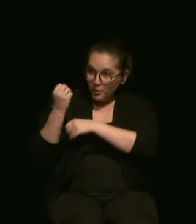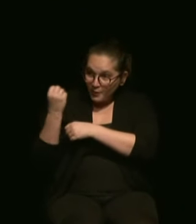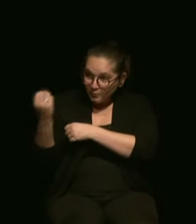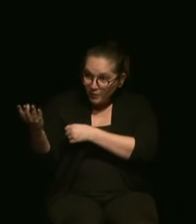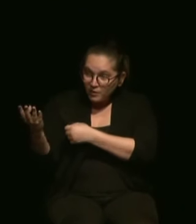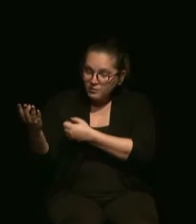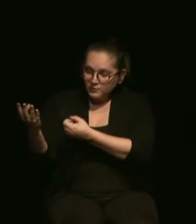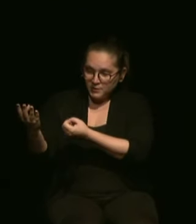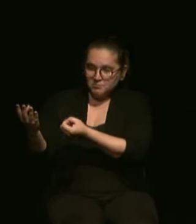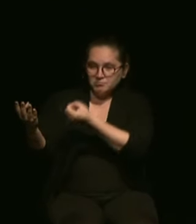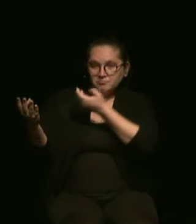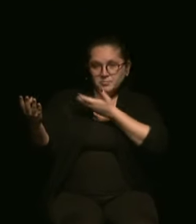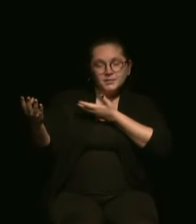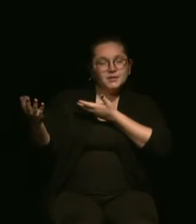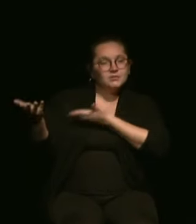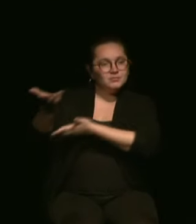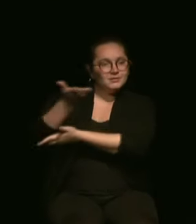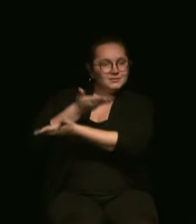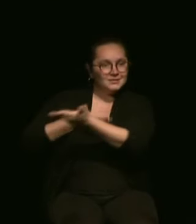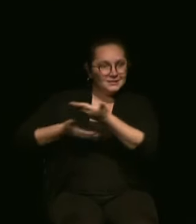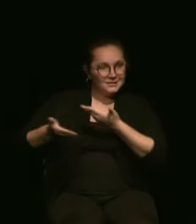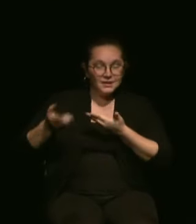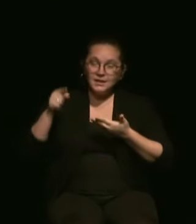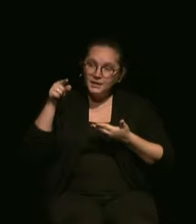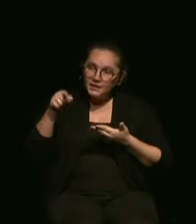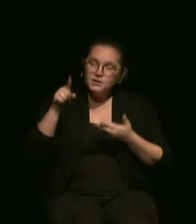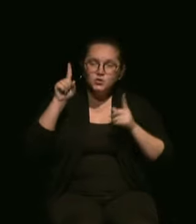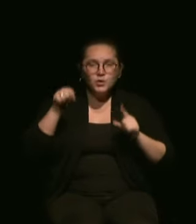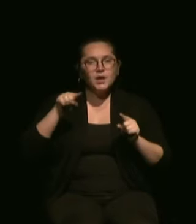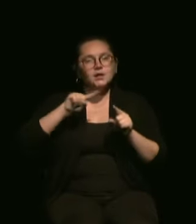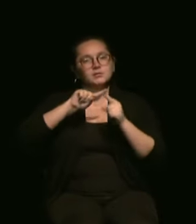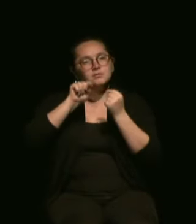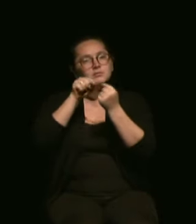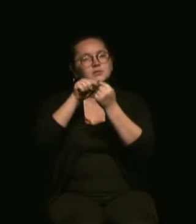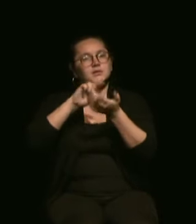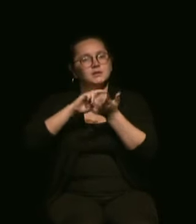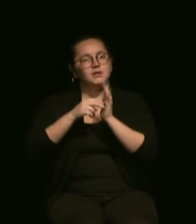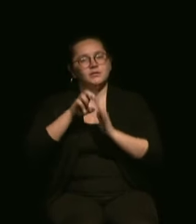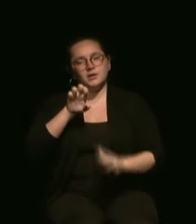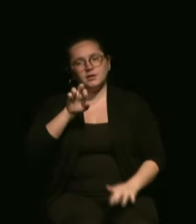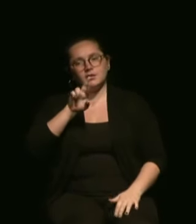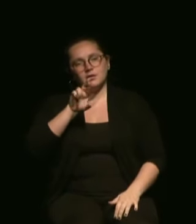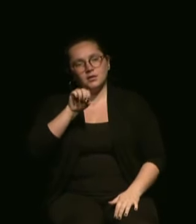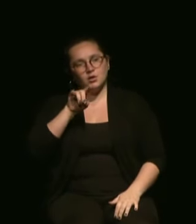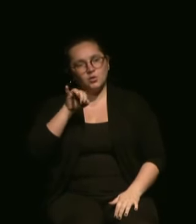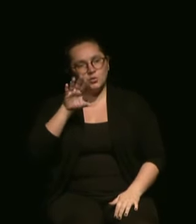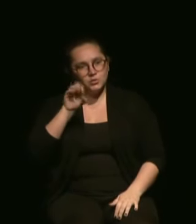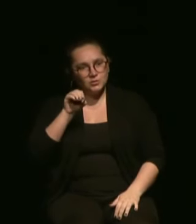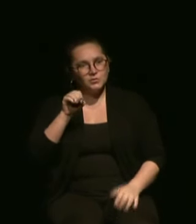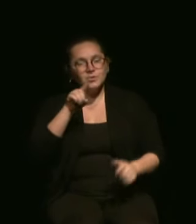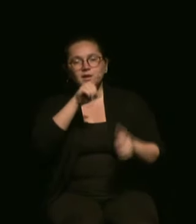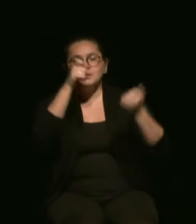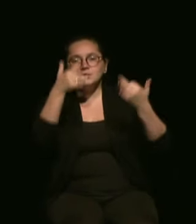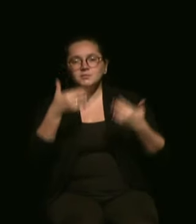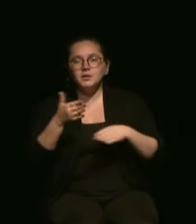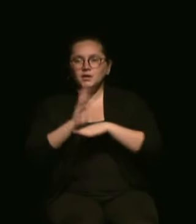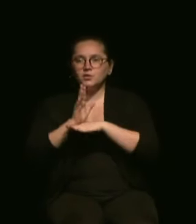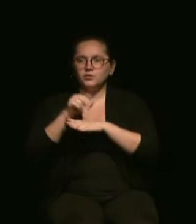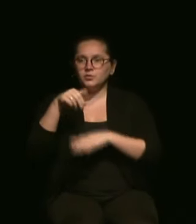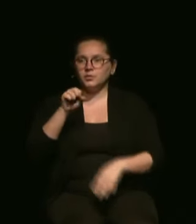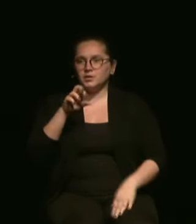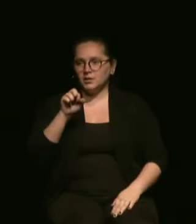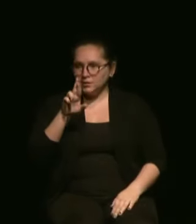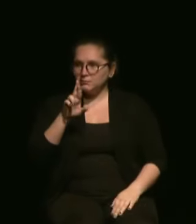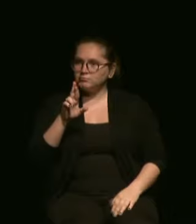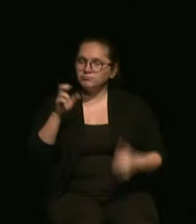você me deu alguma coisa. E isso é o sentido do erótico, como Coutinho diz lindamente no filme do Nader. Então é